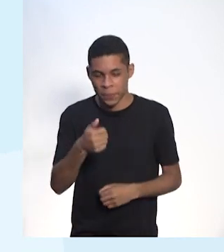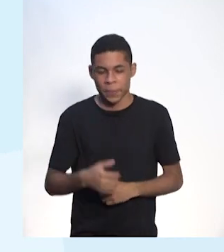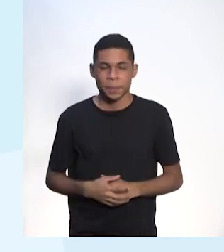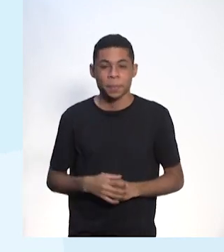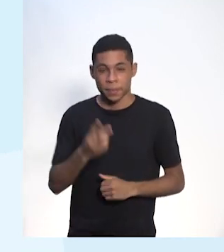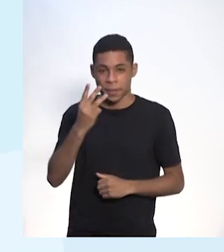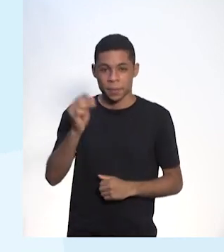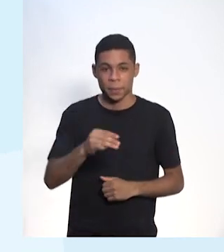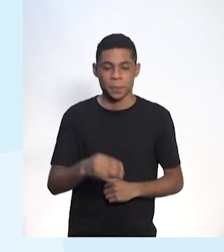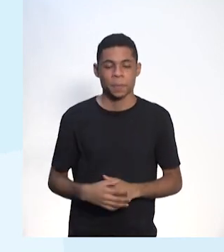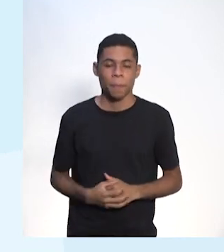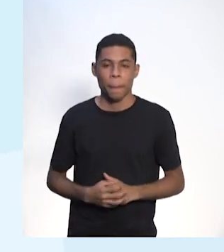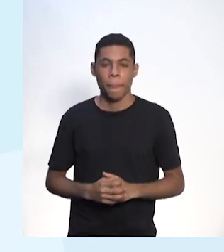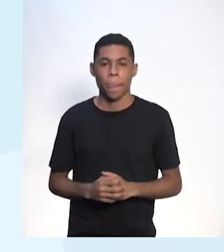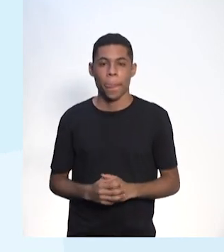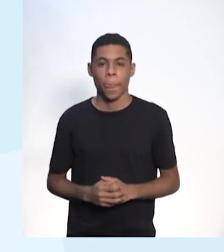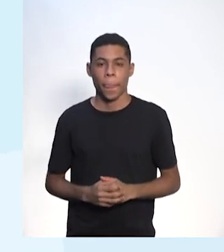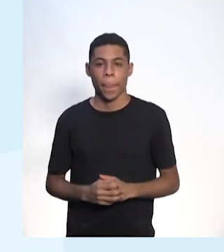já, 3 minutinhos.